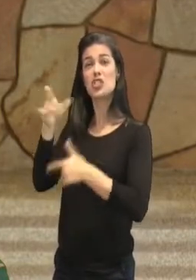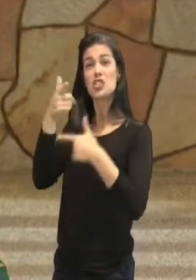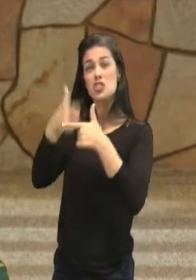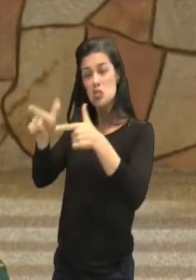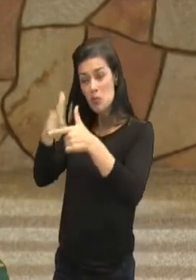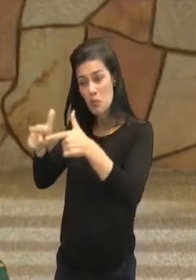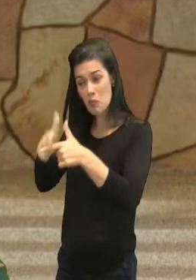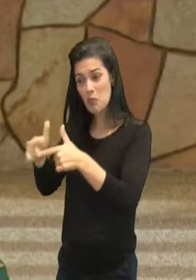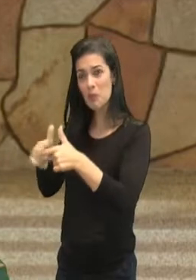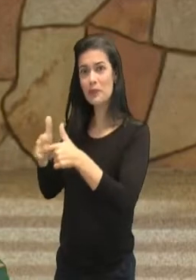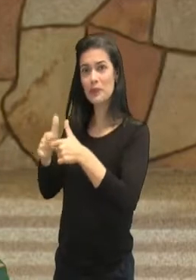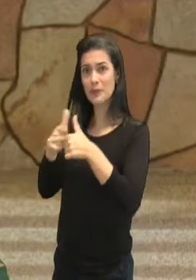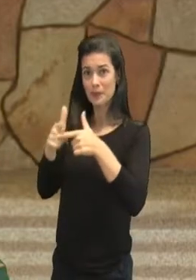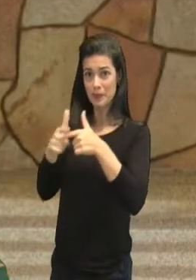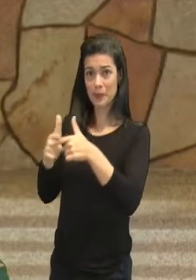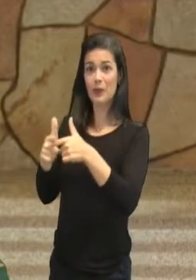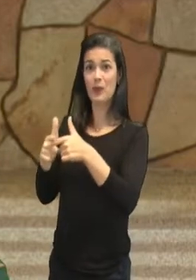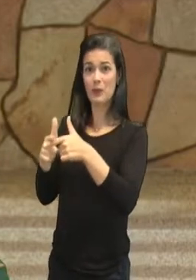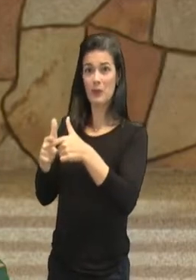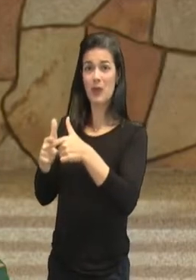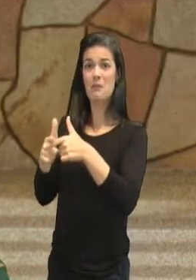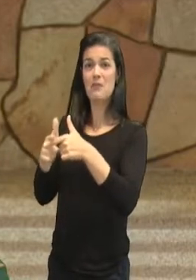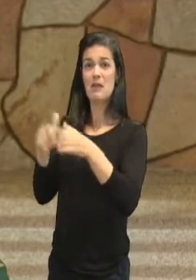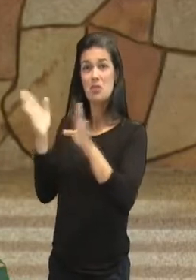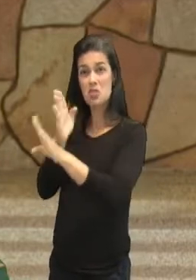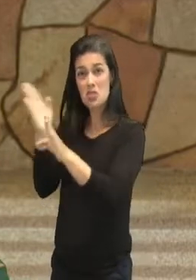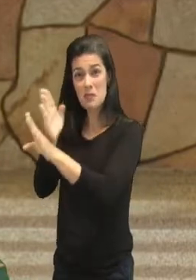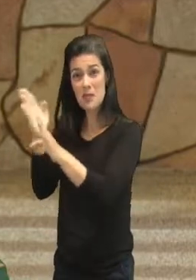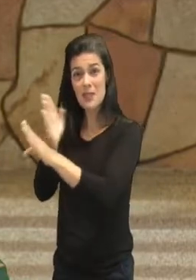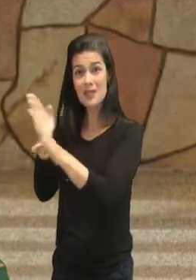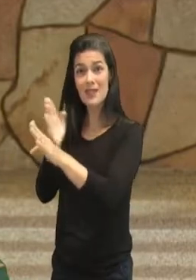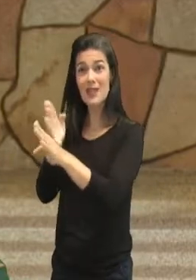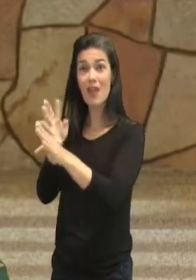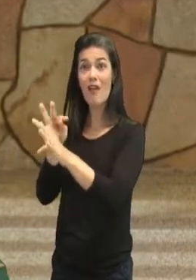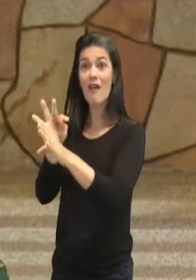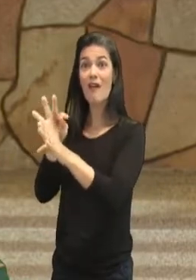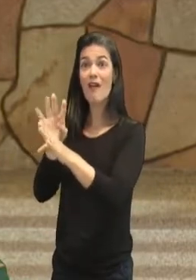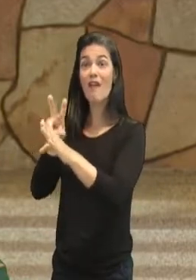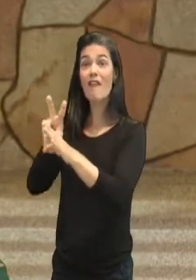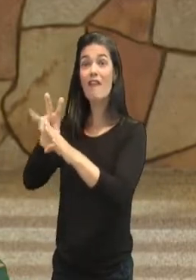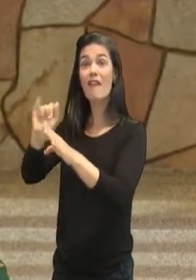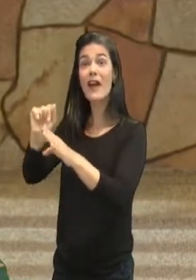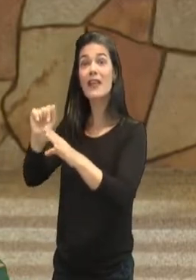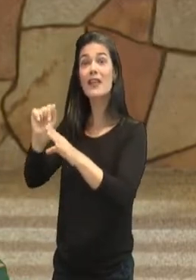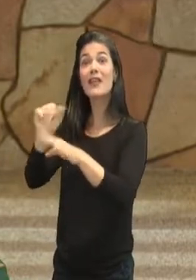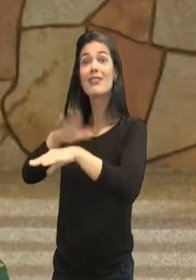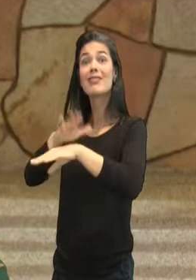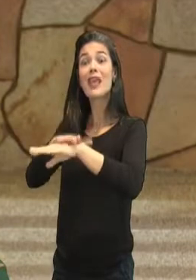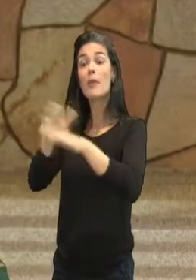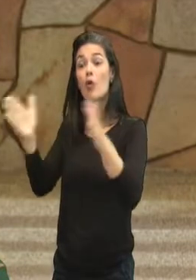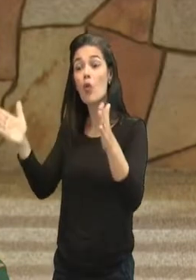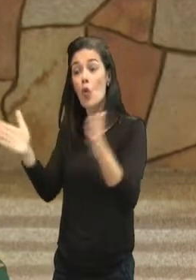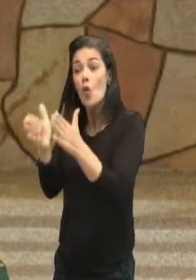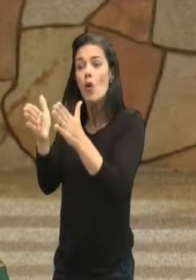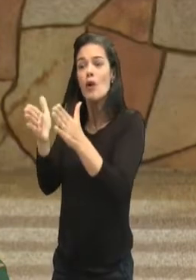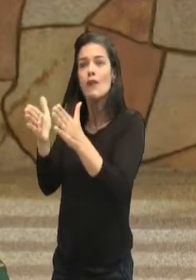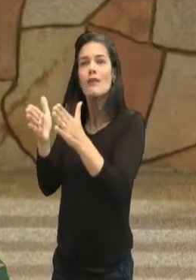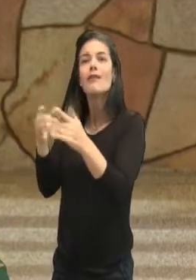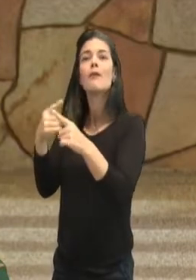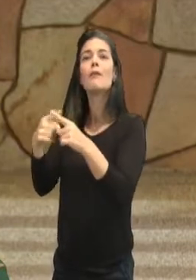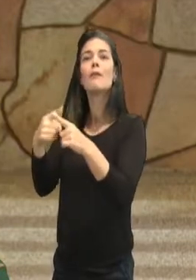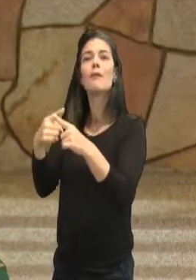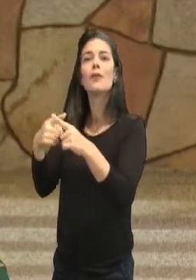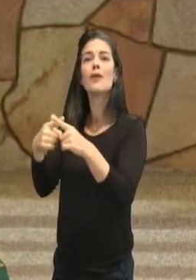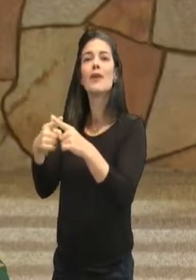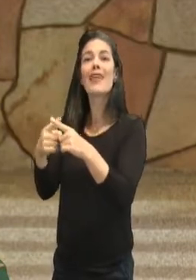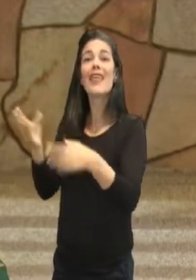ser abreviados por causa dos escolhidos. E a palavra é mais uma vez essa, lá no grego, no idioma